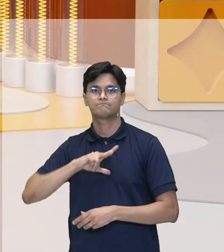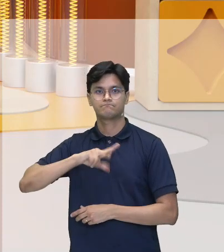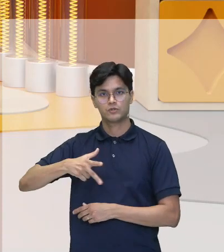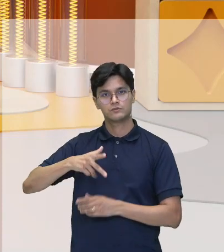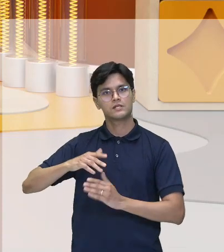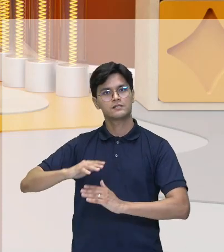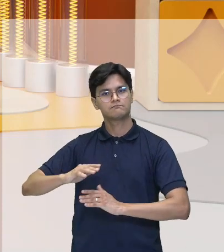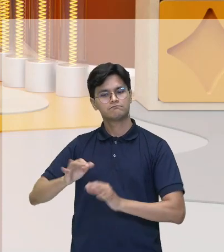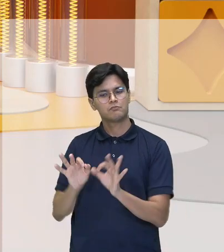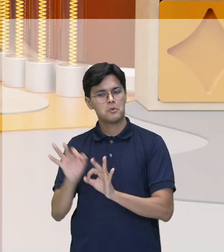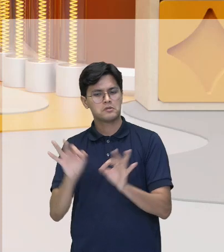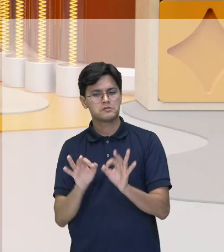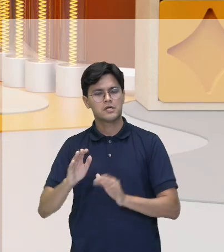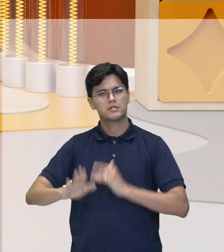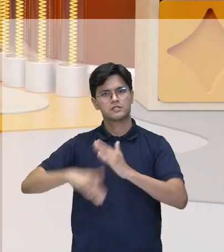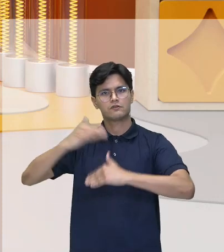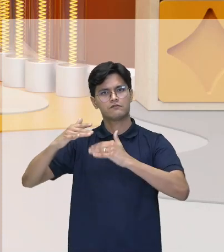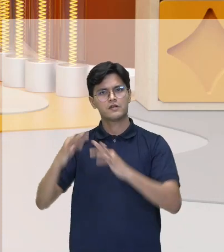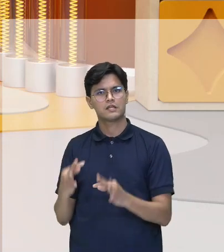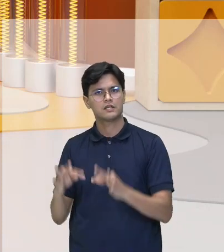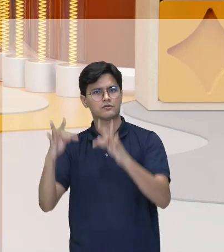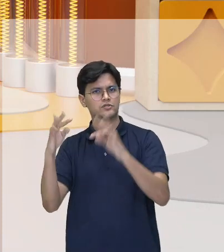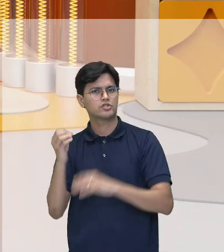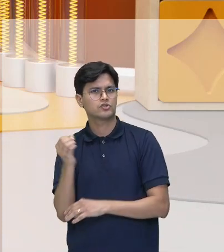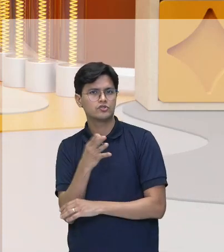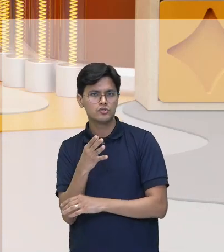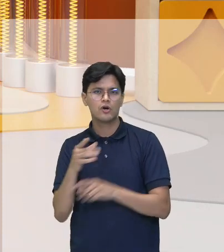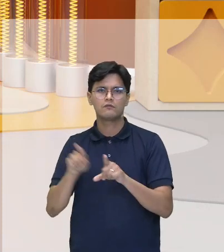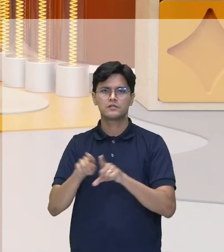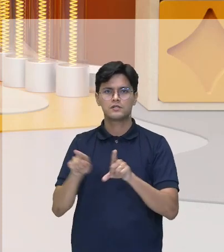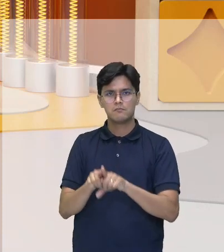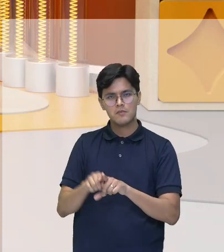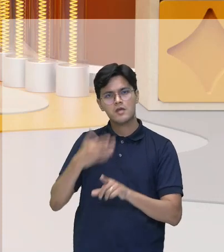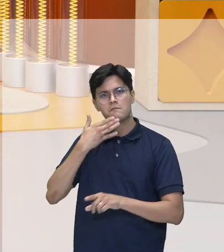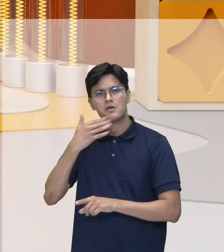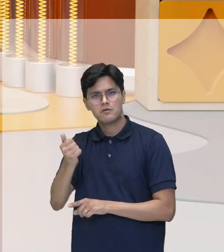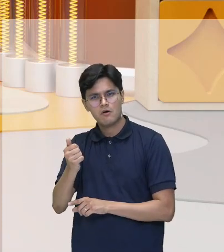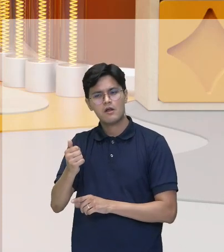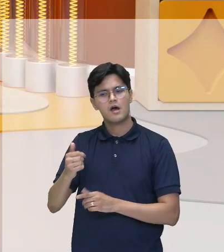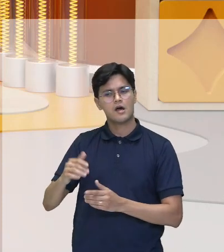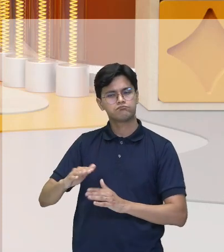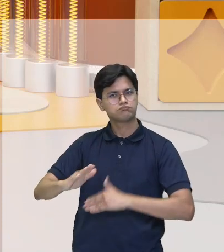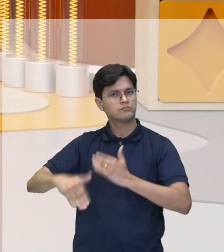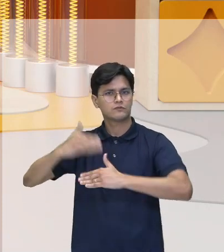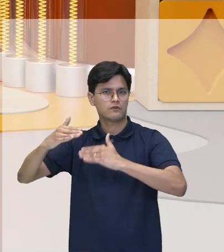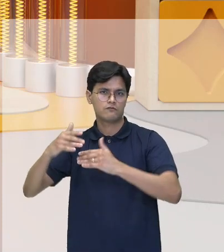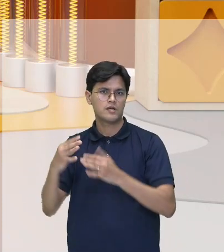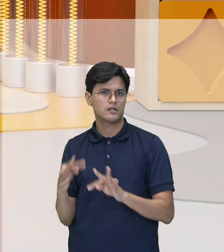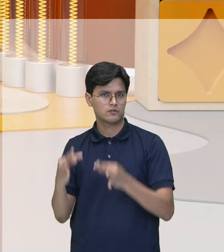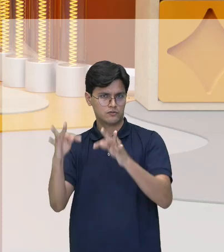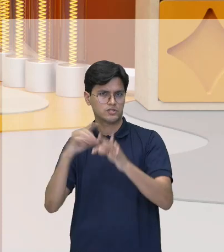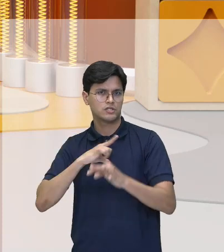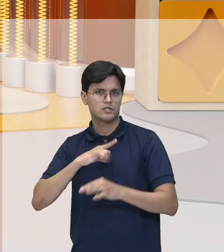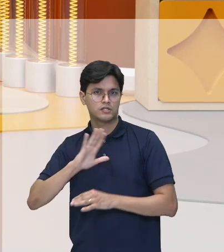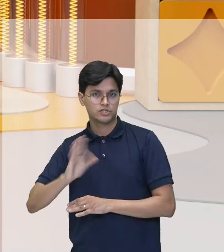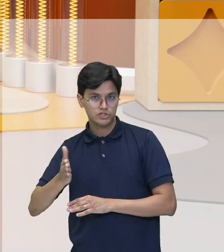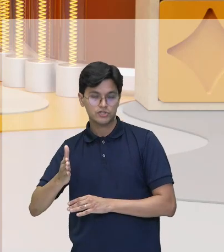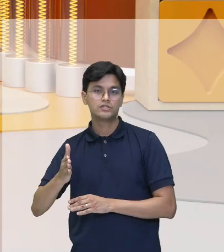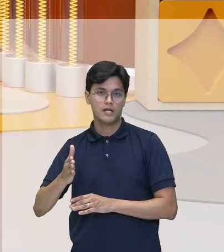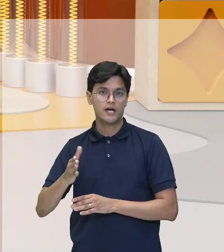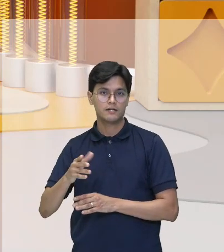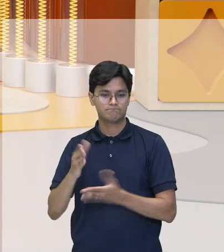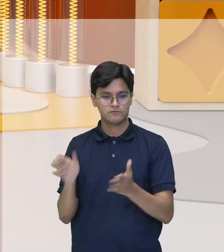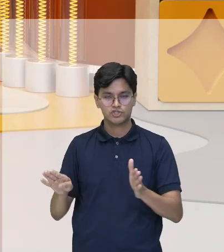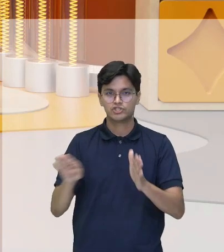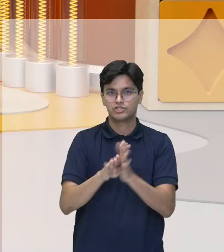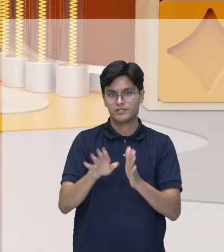aliás, o que os europeus conheciam de mundo era ali, a Europa, parte da África, a Ásia,